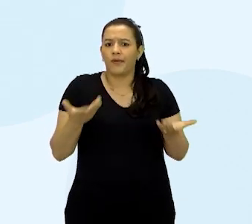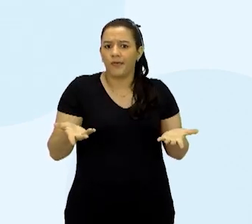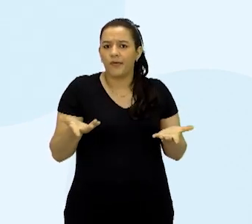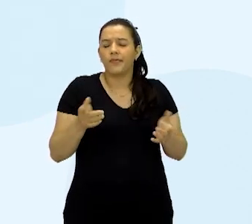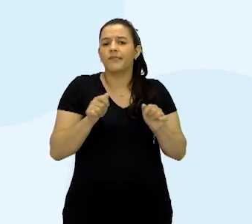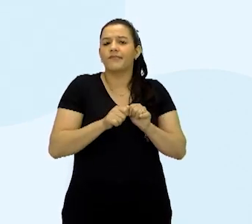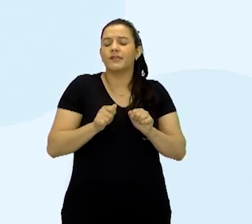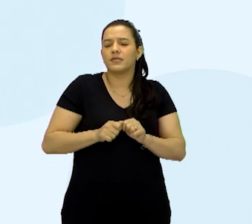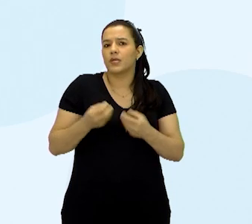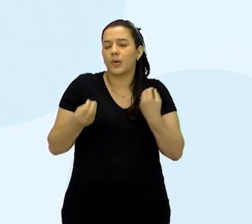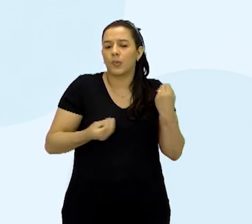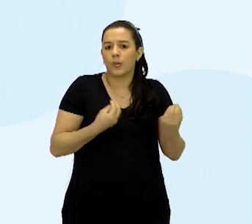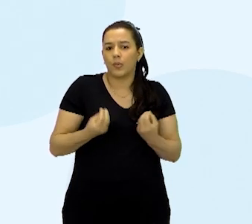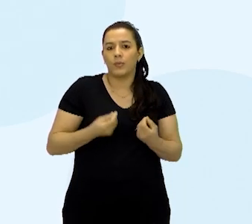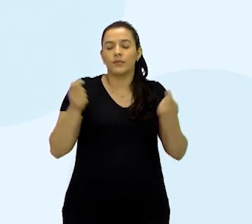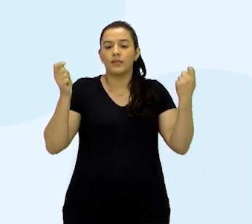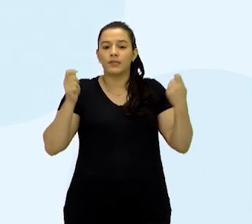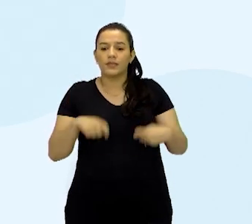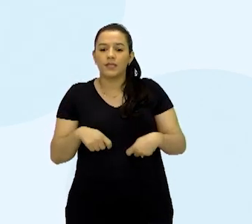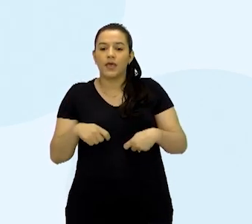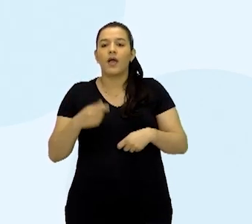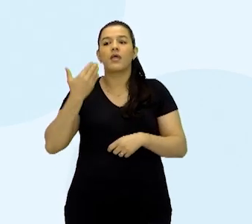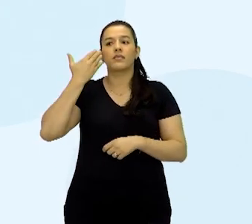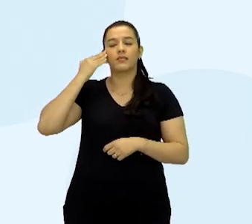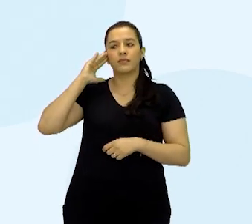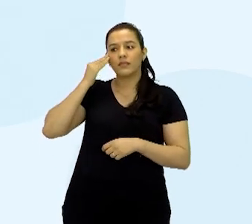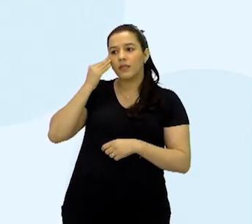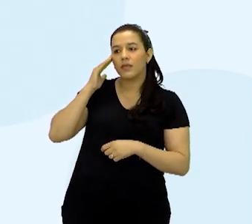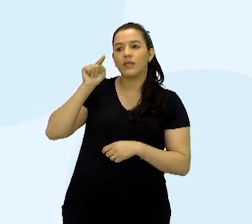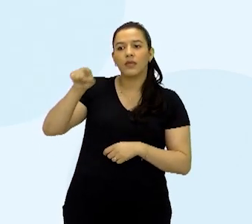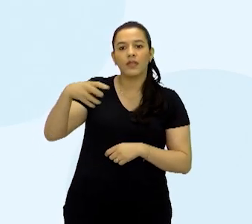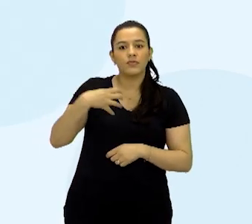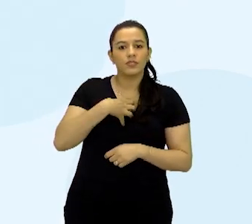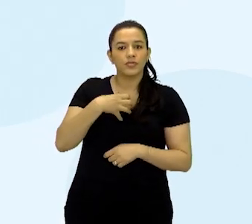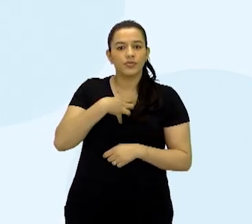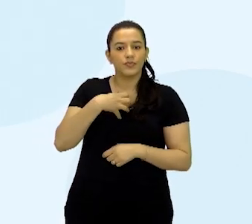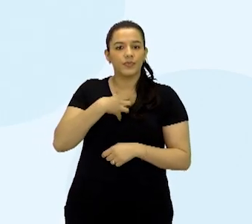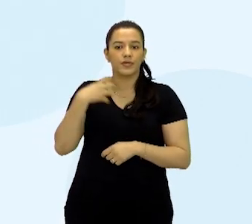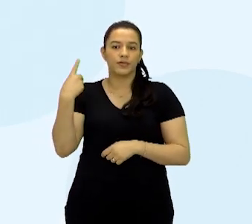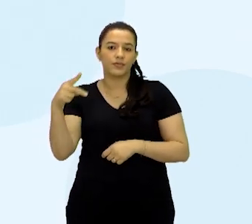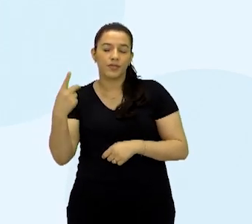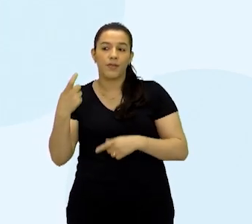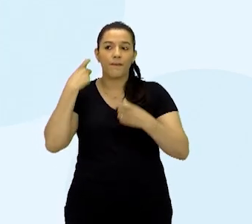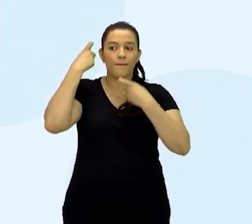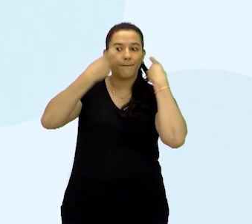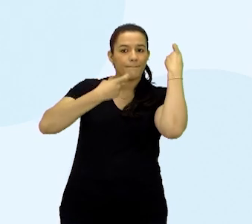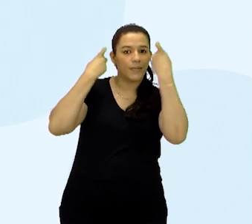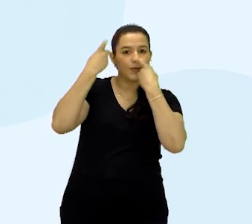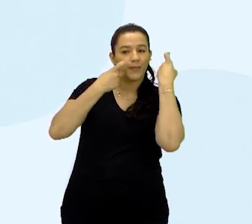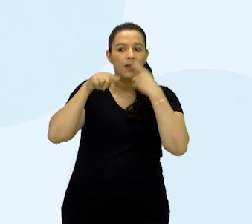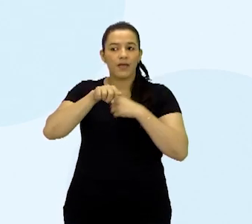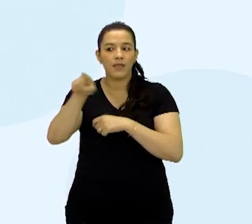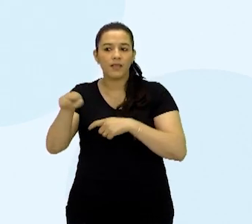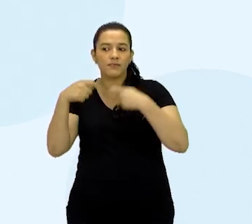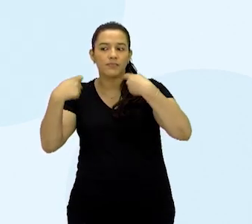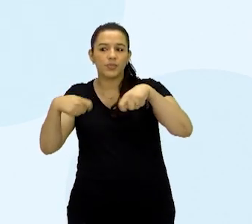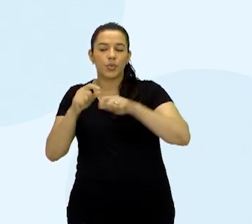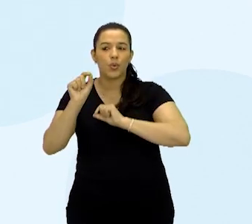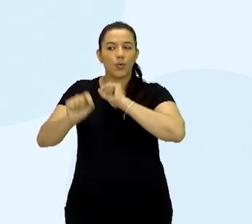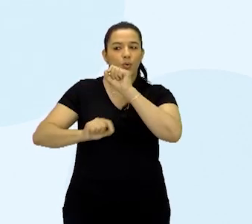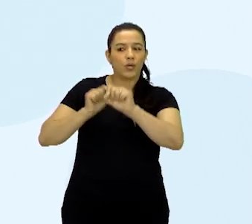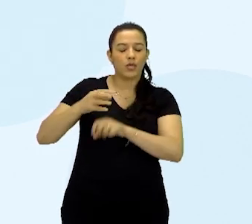fazer isso de forma a compreender o outro, né? Preocupar-se com suas necessidades, com